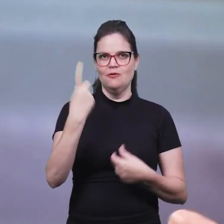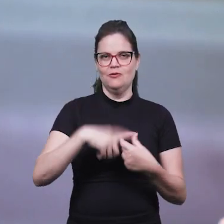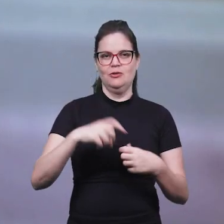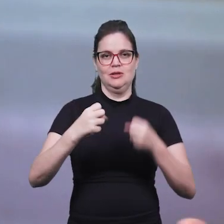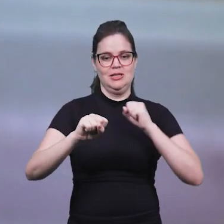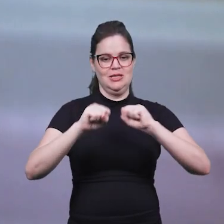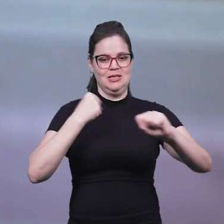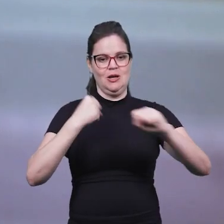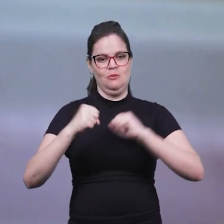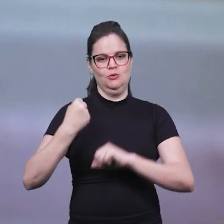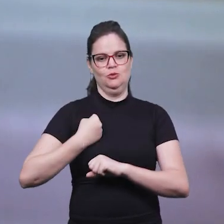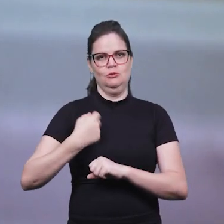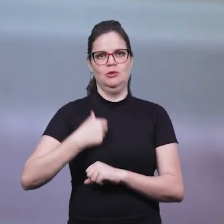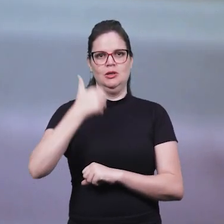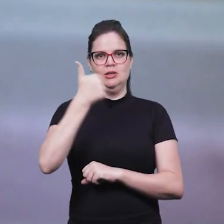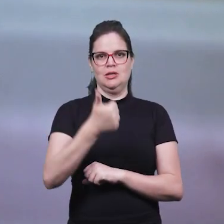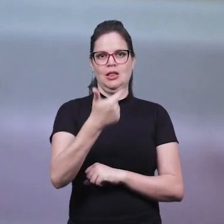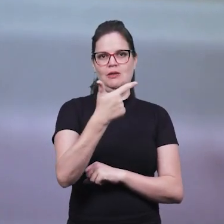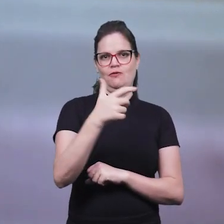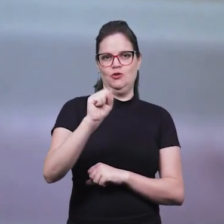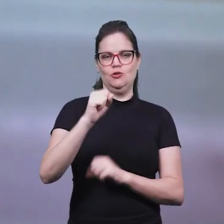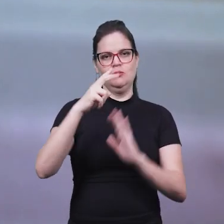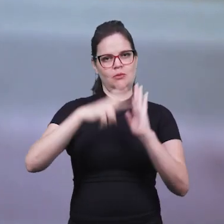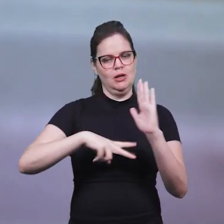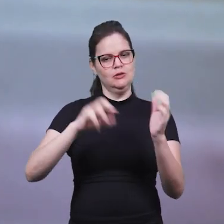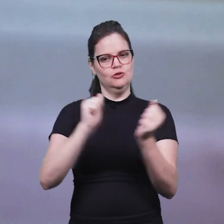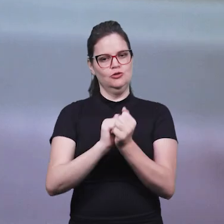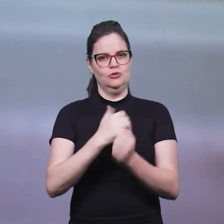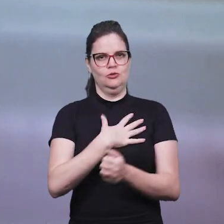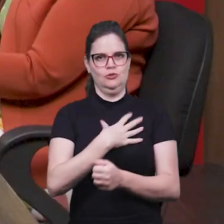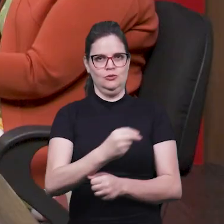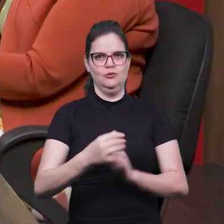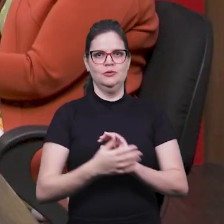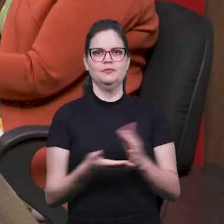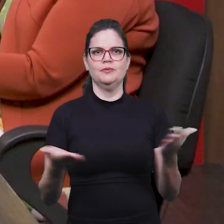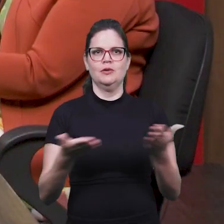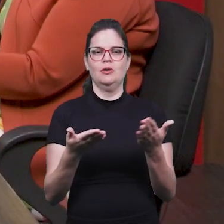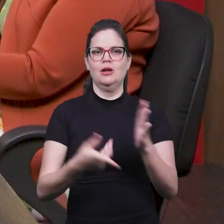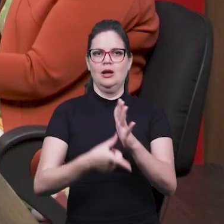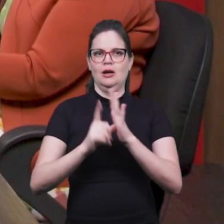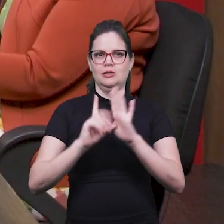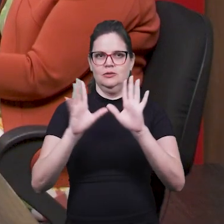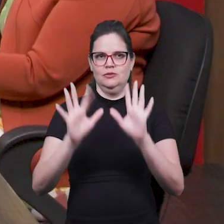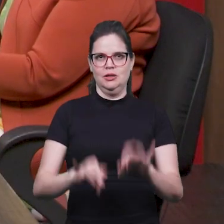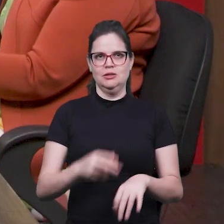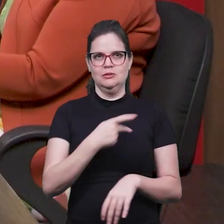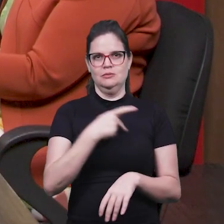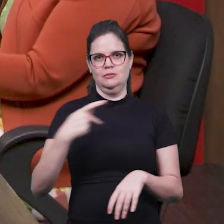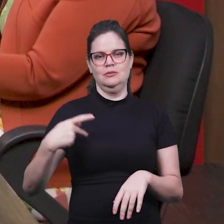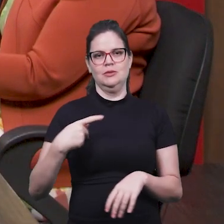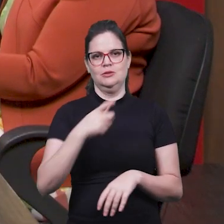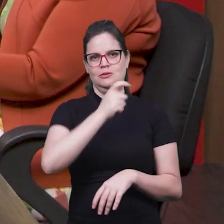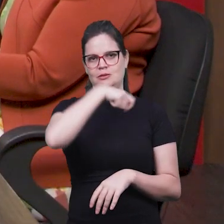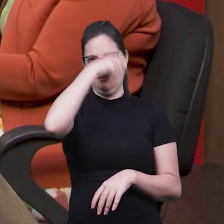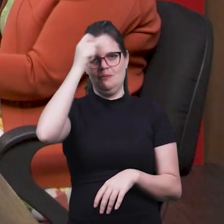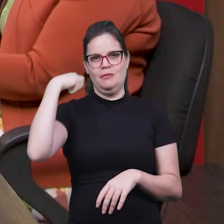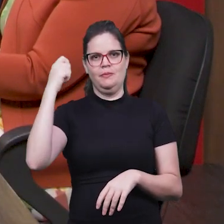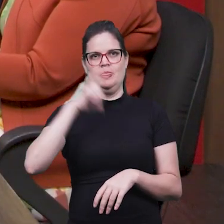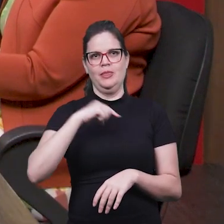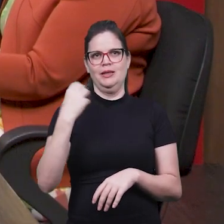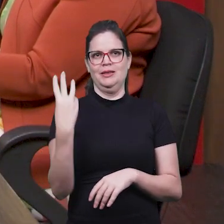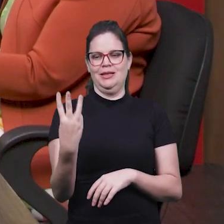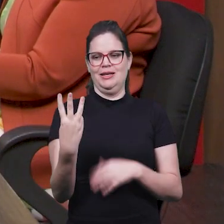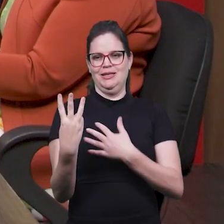fazer essa leitura preciosa. E agora, antes de encerrarmos, o pastor Amadeu, que tem 3 filhas que